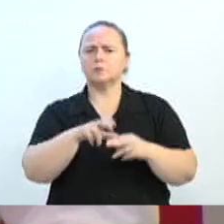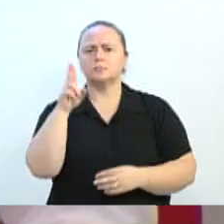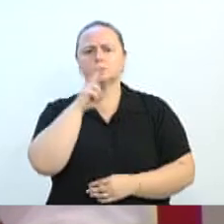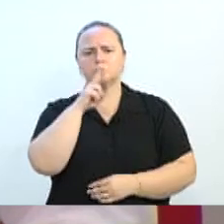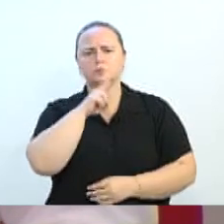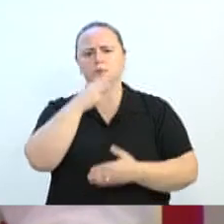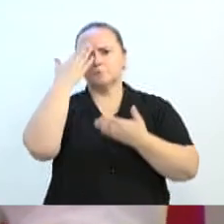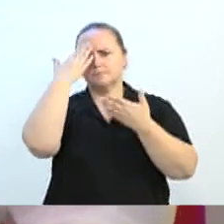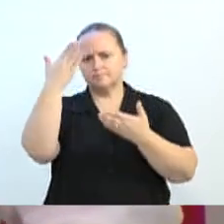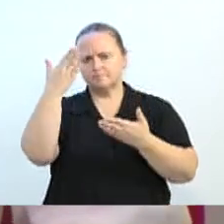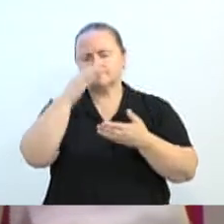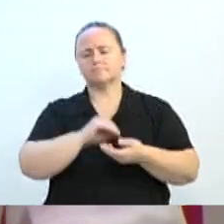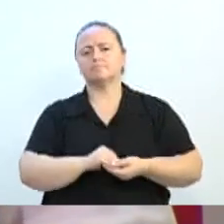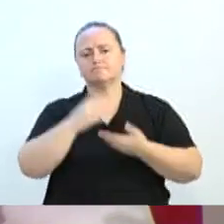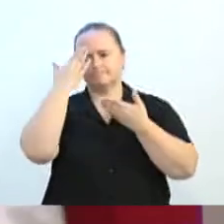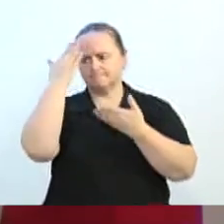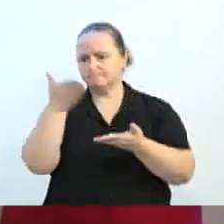fico agradecido de Municipal Obrigado presidente